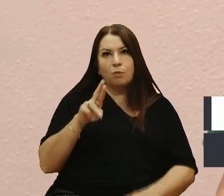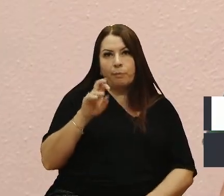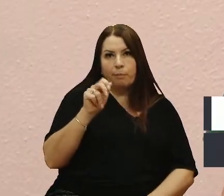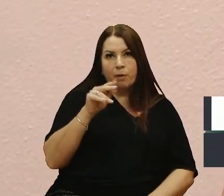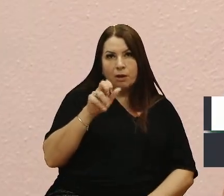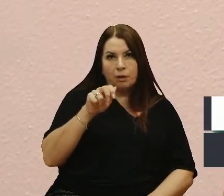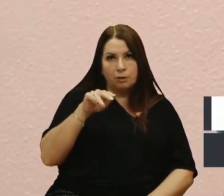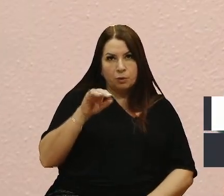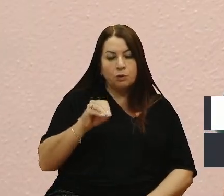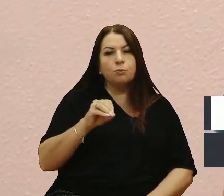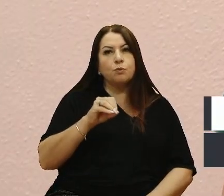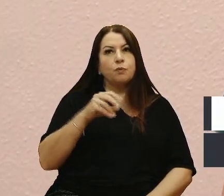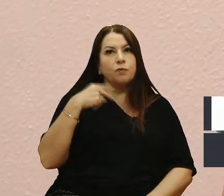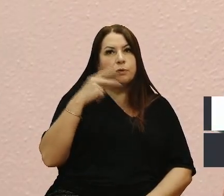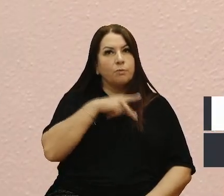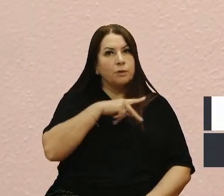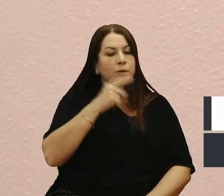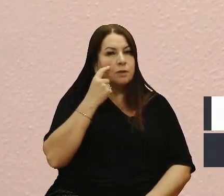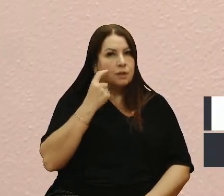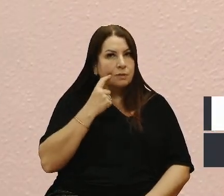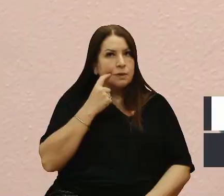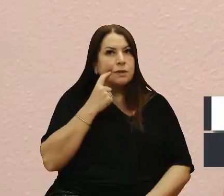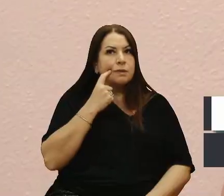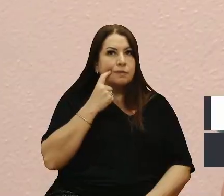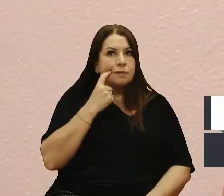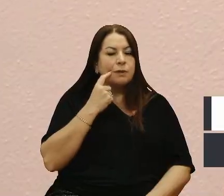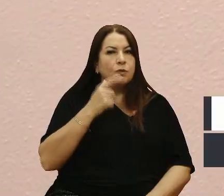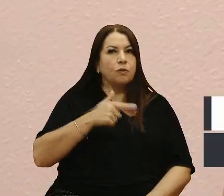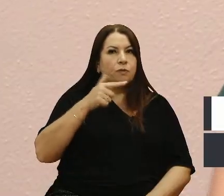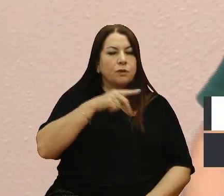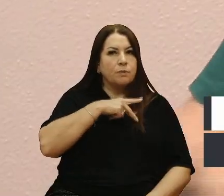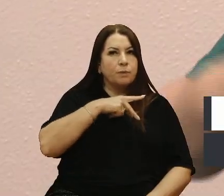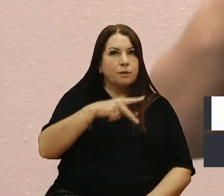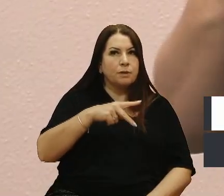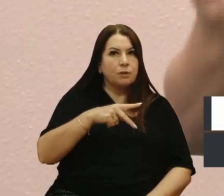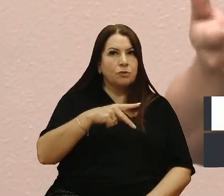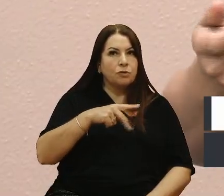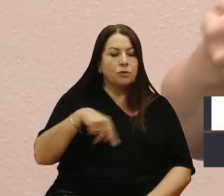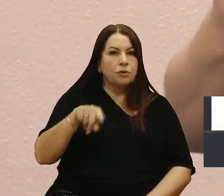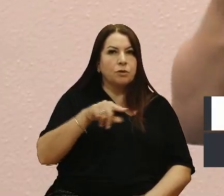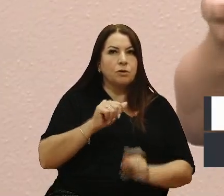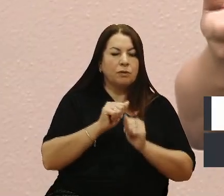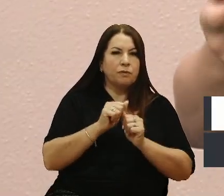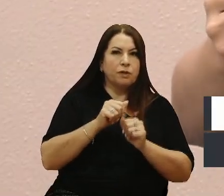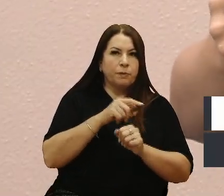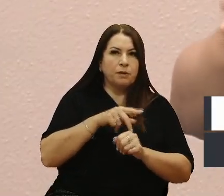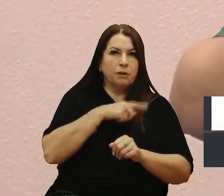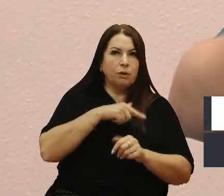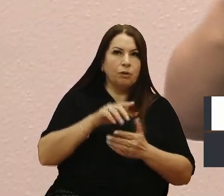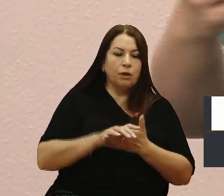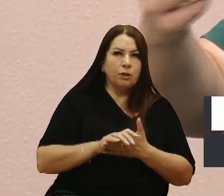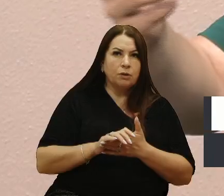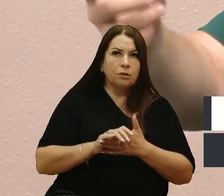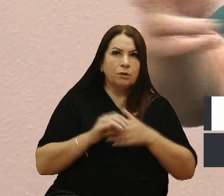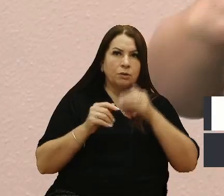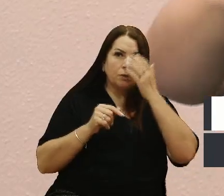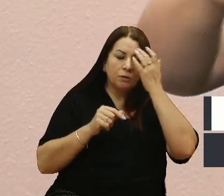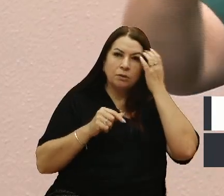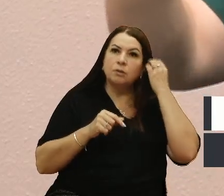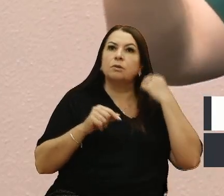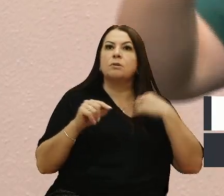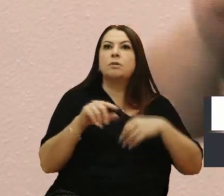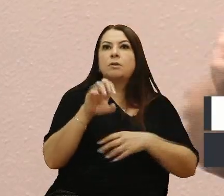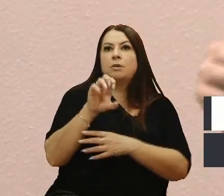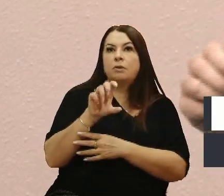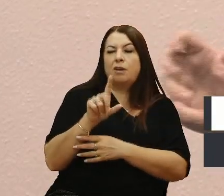vereador presidente Wagner Petrini, a pedido do vice-prefeito Eloy, trabalhamos a questão da lei de cedências para não acontecer mais de vir algum